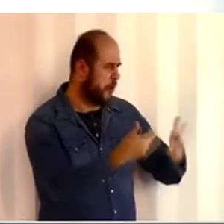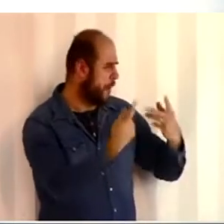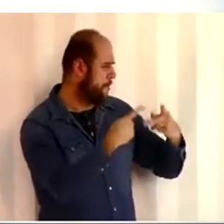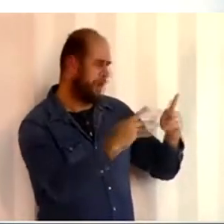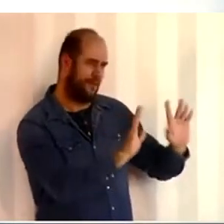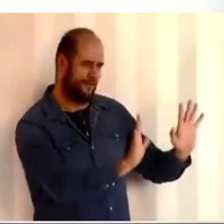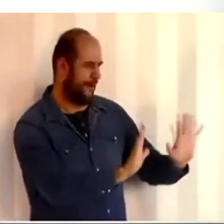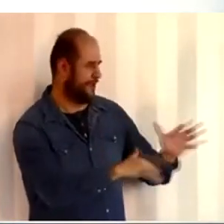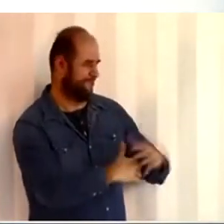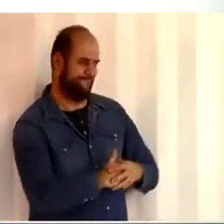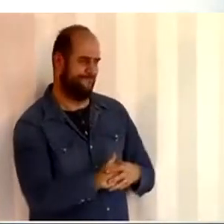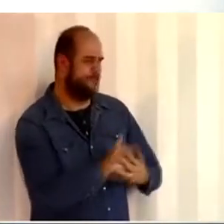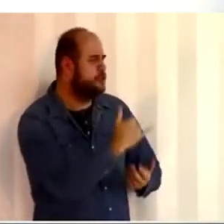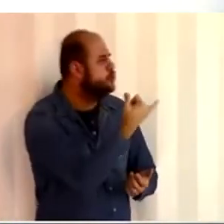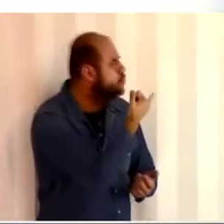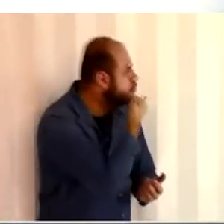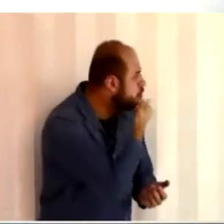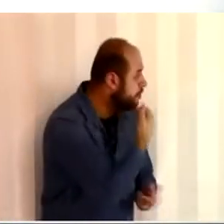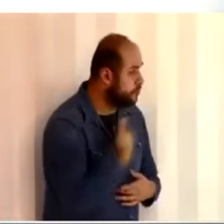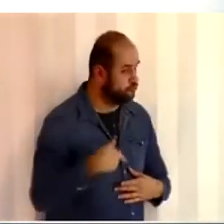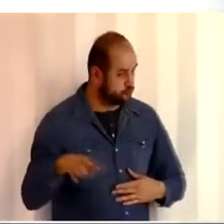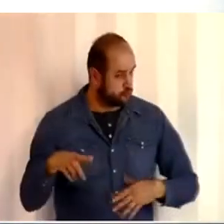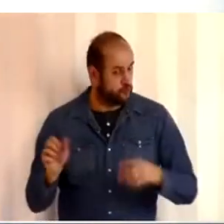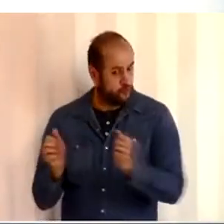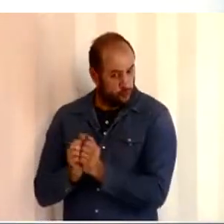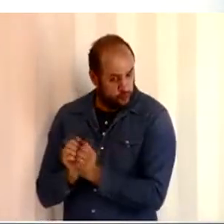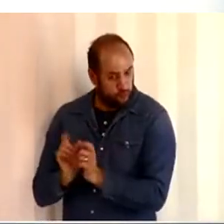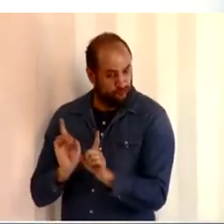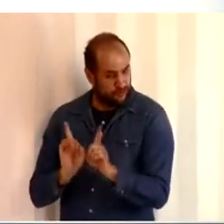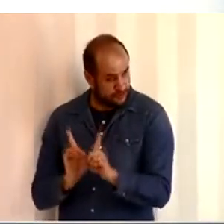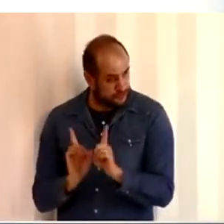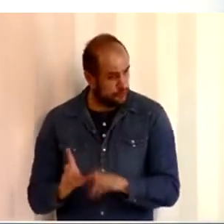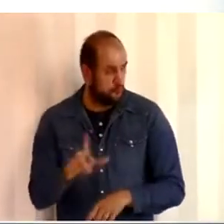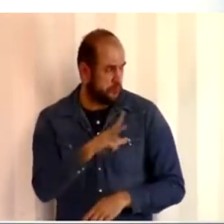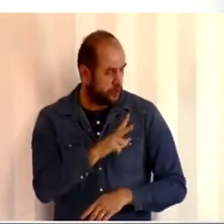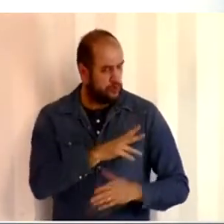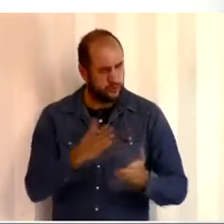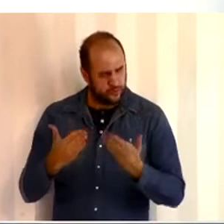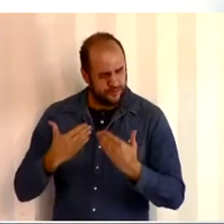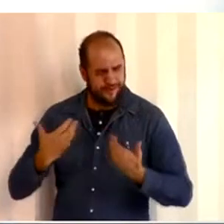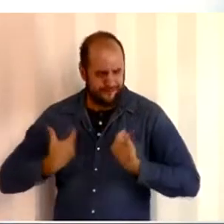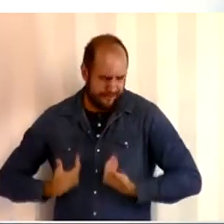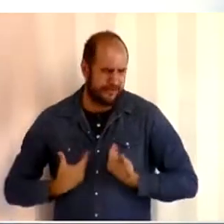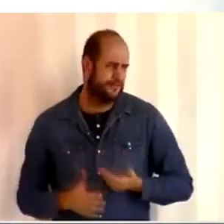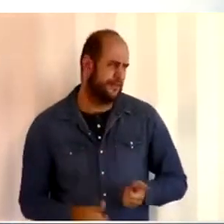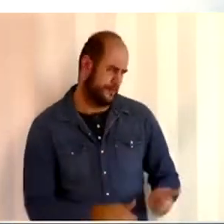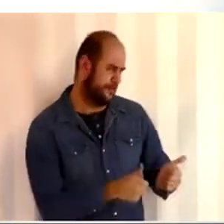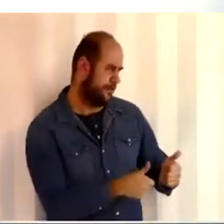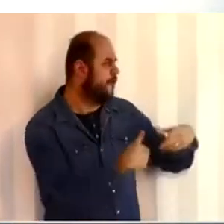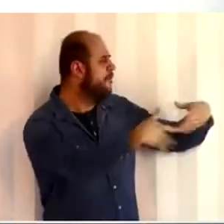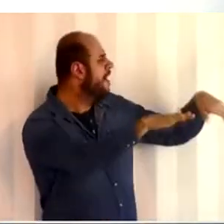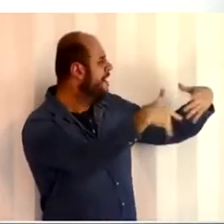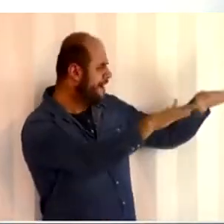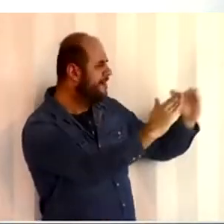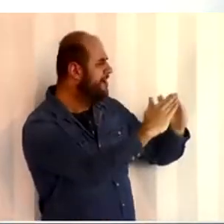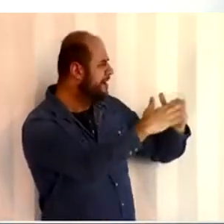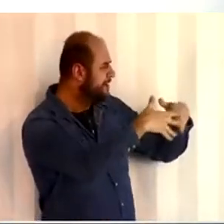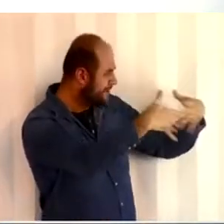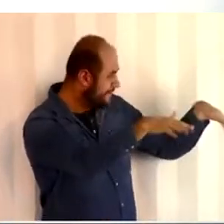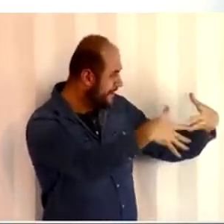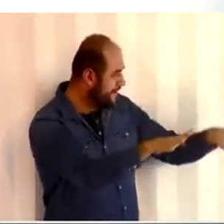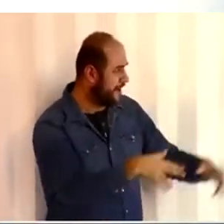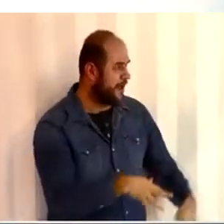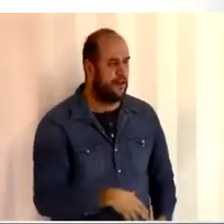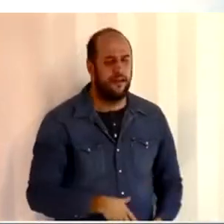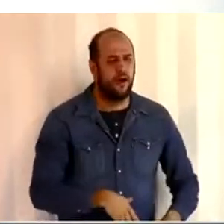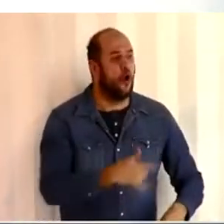atender vocês. Eu trouxe os meus discípulos aqui, nós vamos ter um retiro, eles estão muito cansados. Vão para casa, voltem